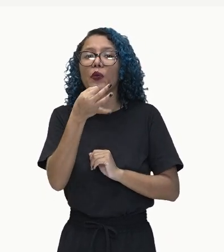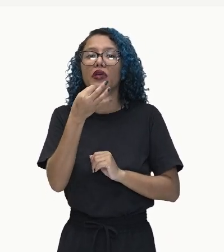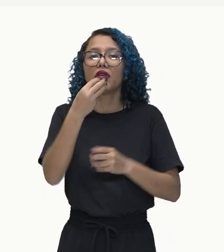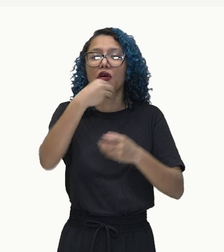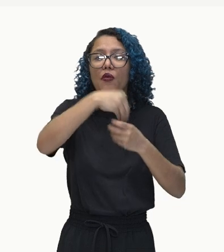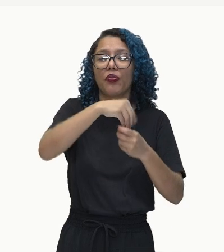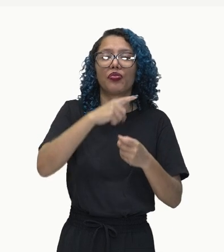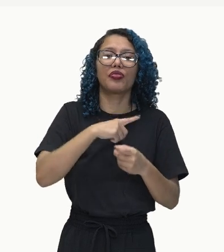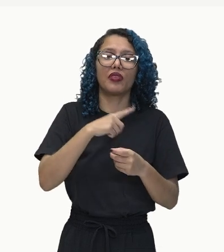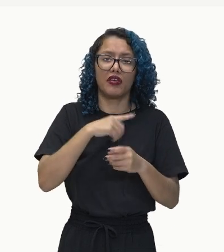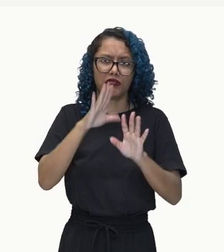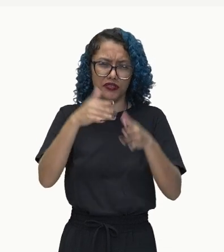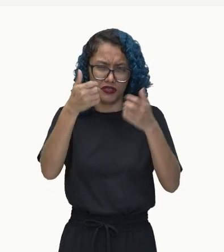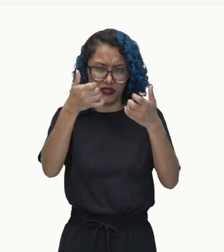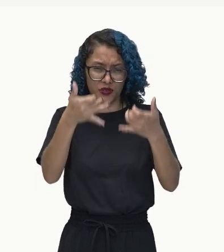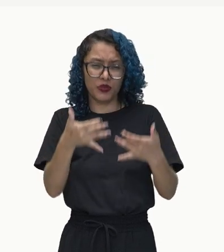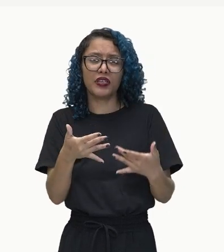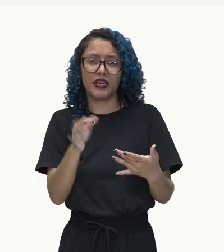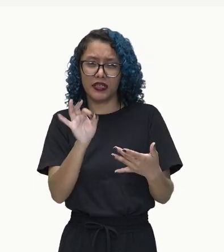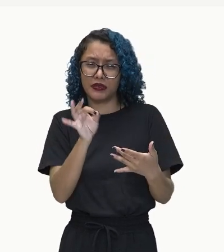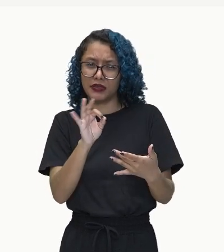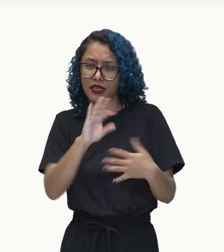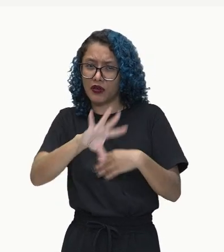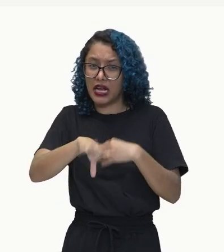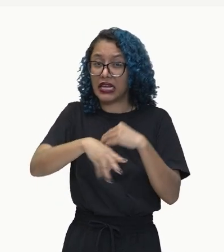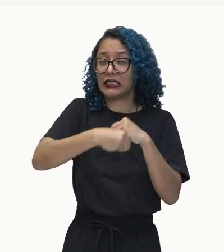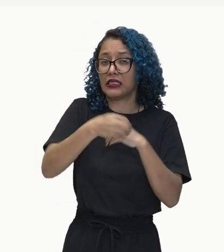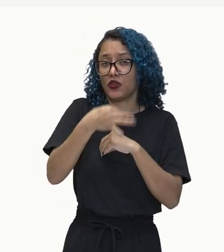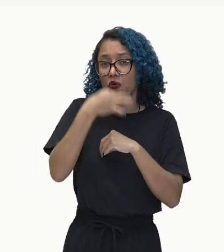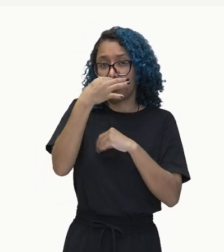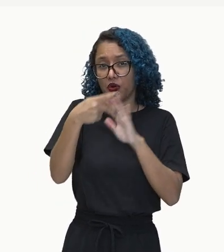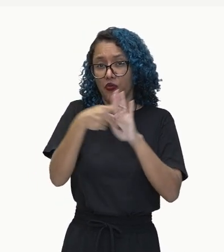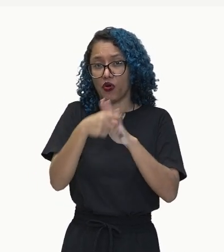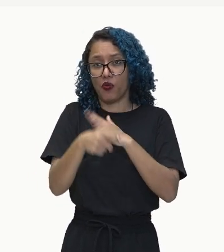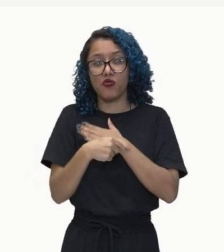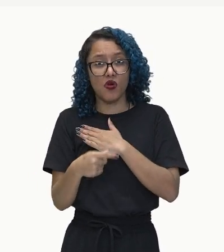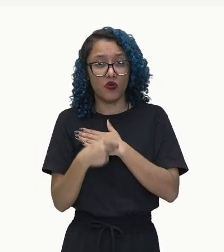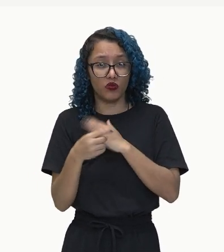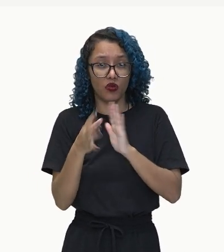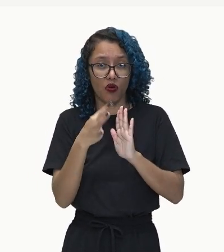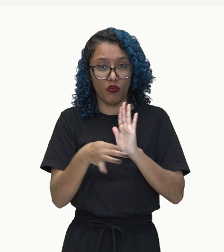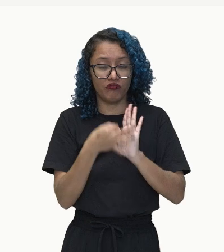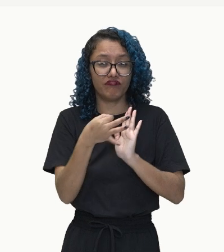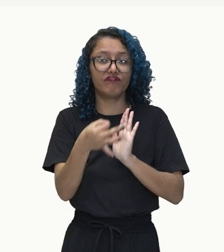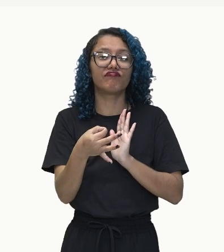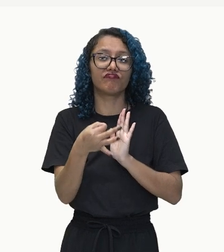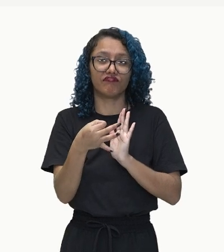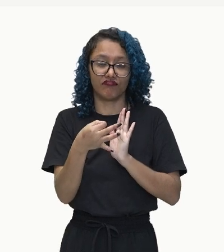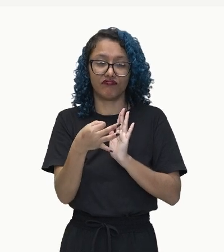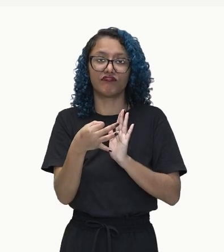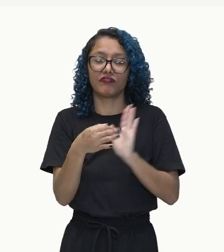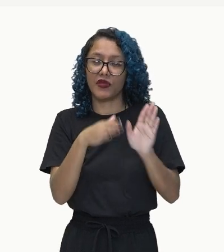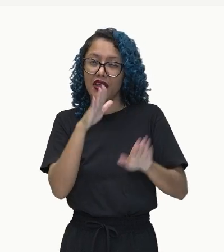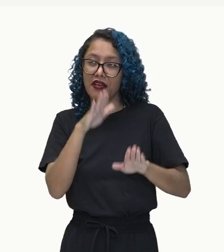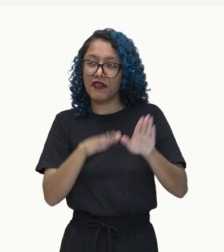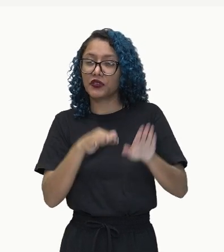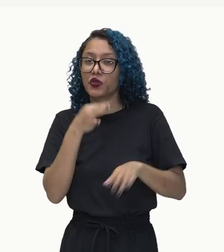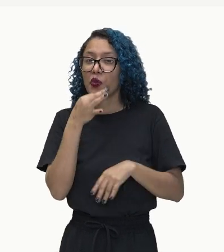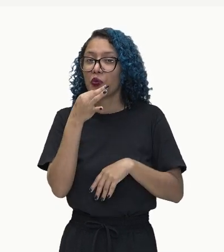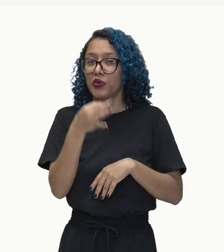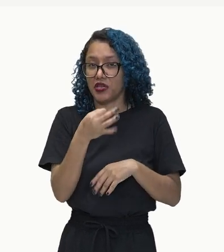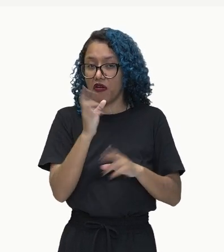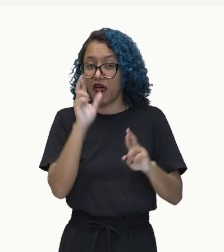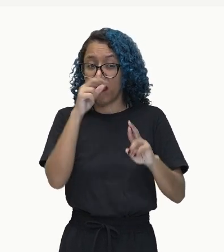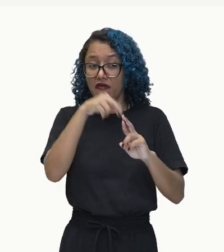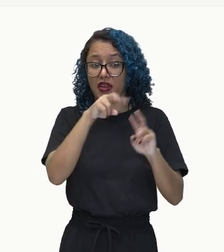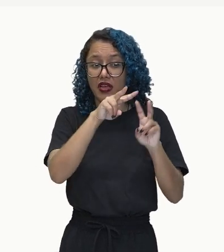pouco aqui, né, da opinião. Às vezes, o resenhista, ele tem uma opinião a respeito,